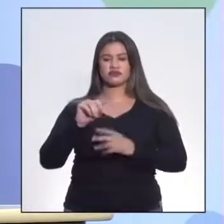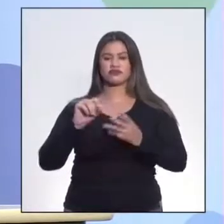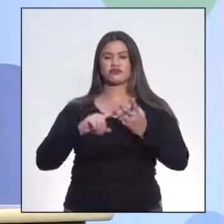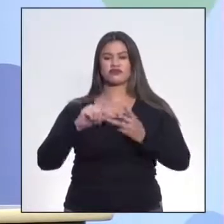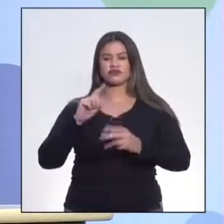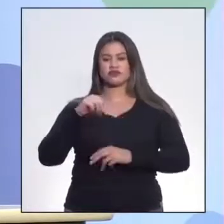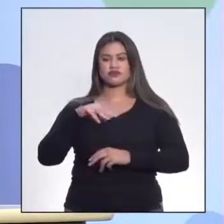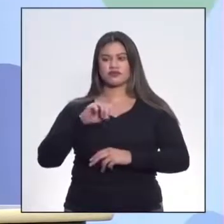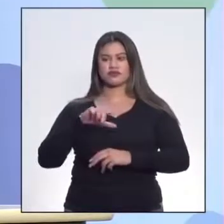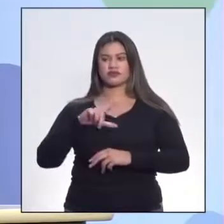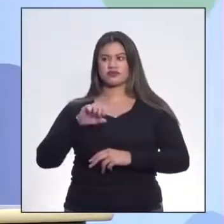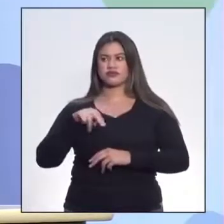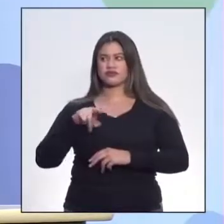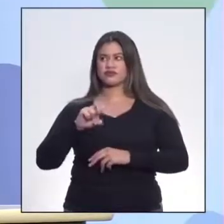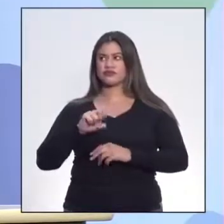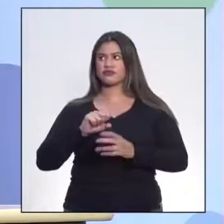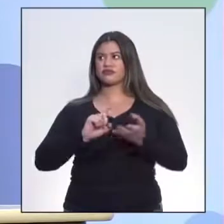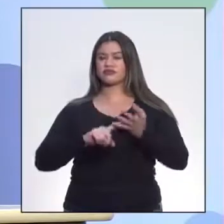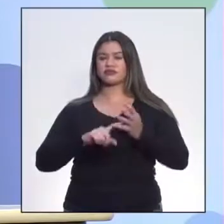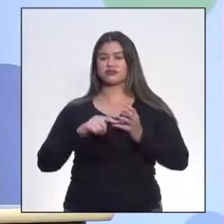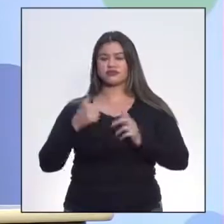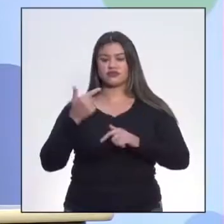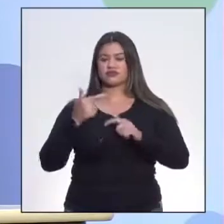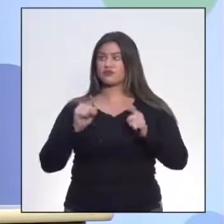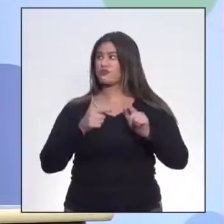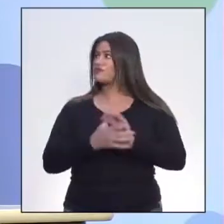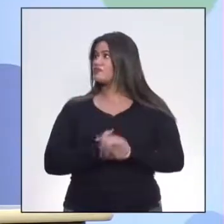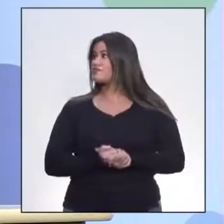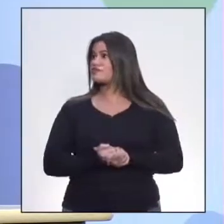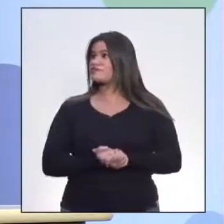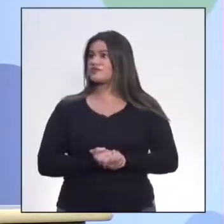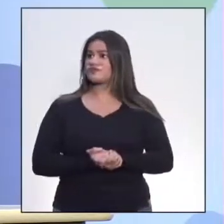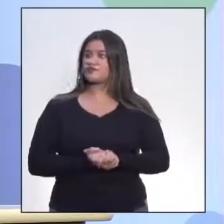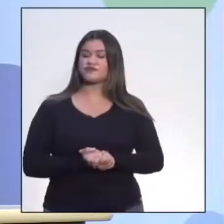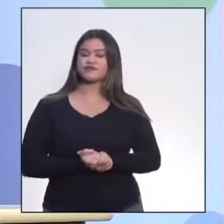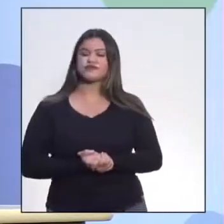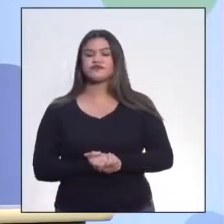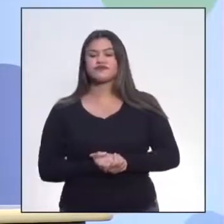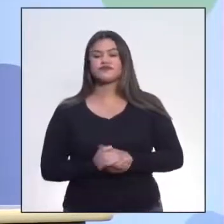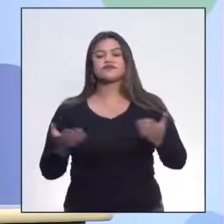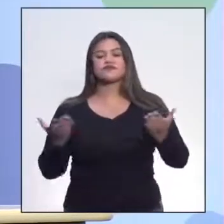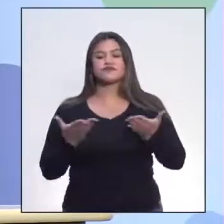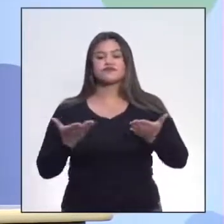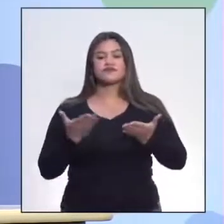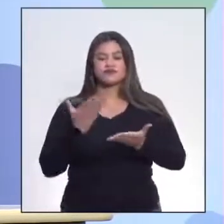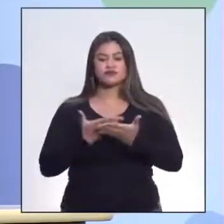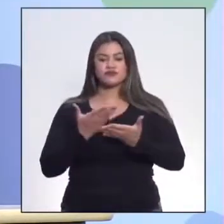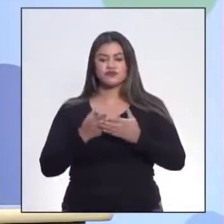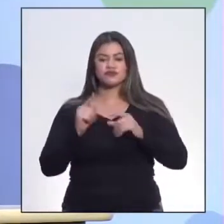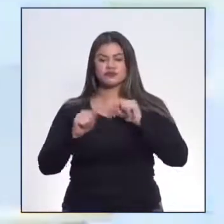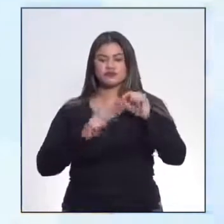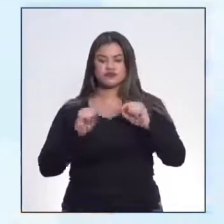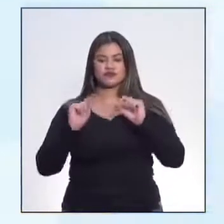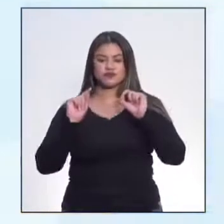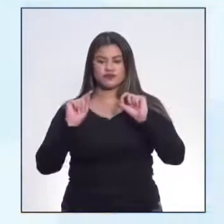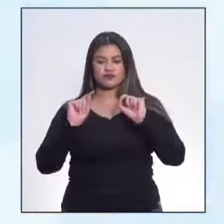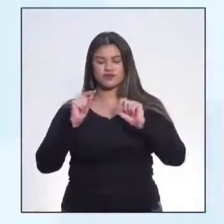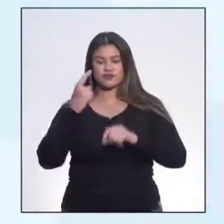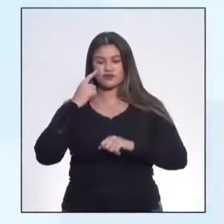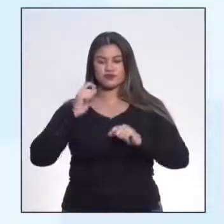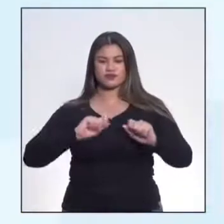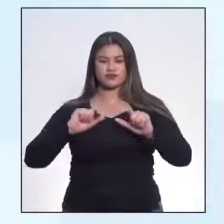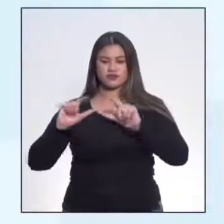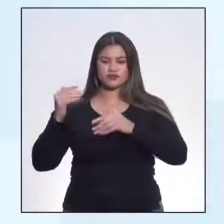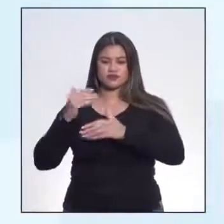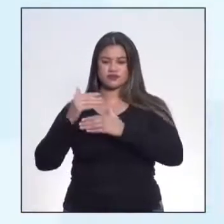aqui colaborando nesses planos de aula. E o que nós vamos estudar hoje? Então, vamos lá, acompanhem na tela, por favor,